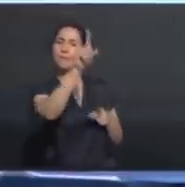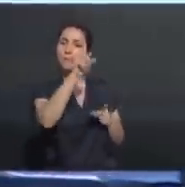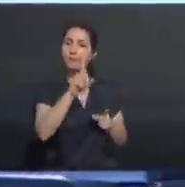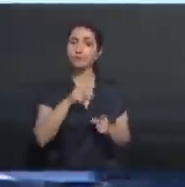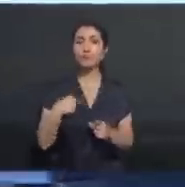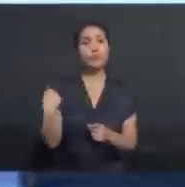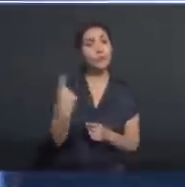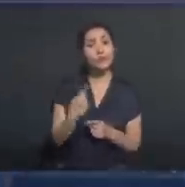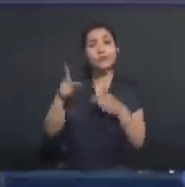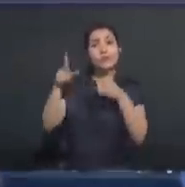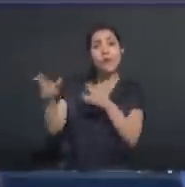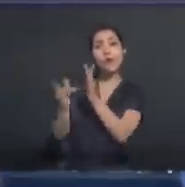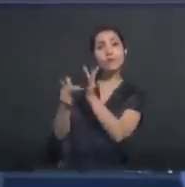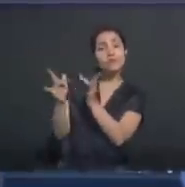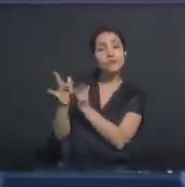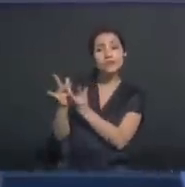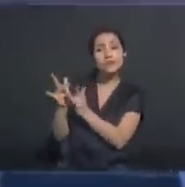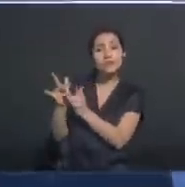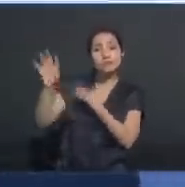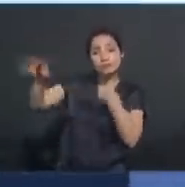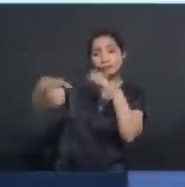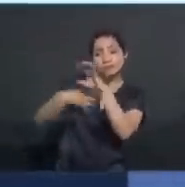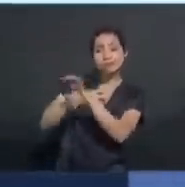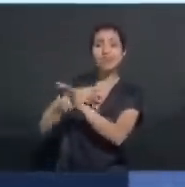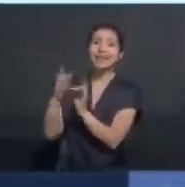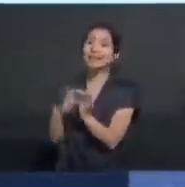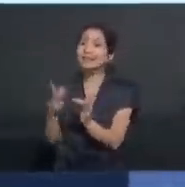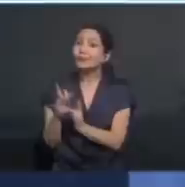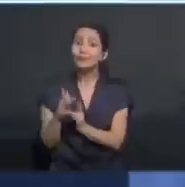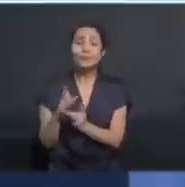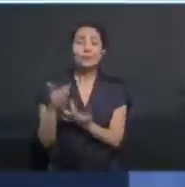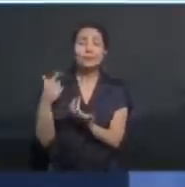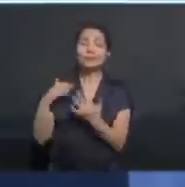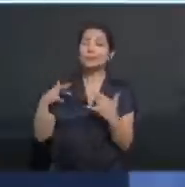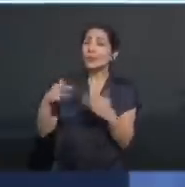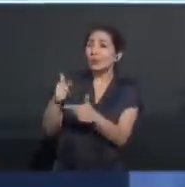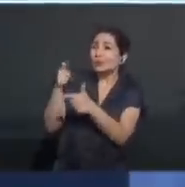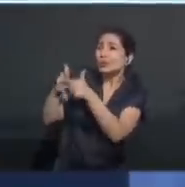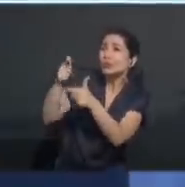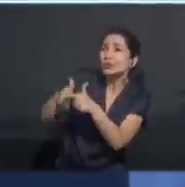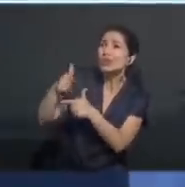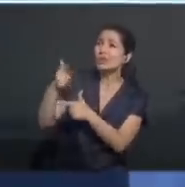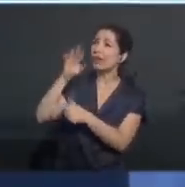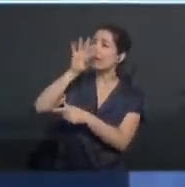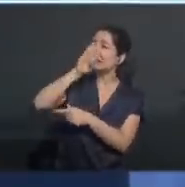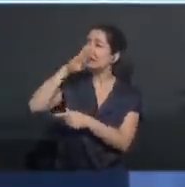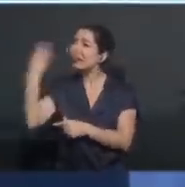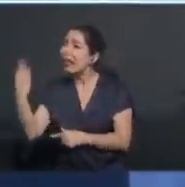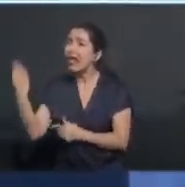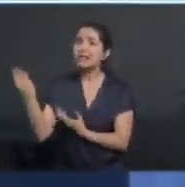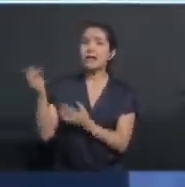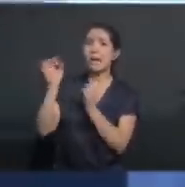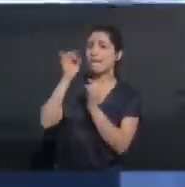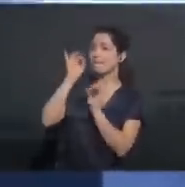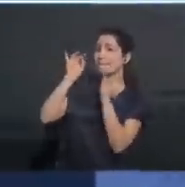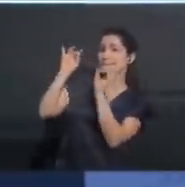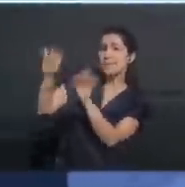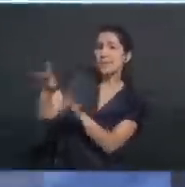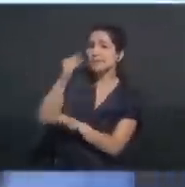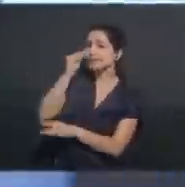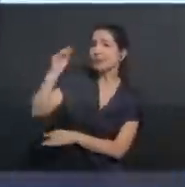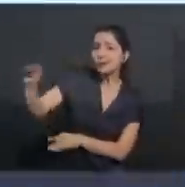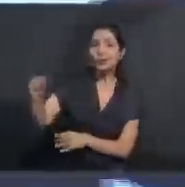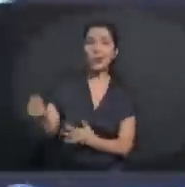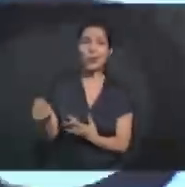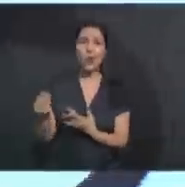Nós somos igual a Jesus, gente. Jesus aguentou tudo. Aguentou xingamento, traição, abandono. Jesus aguentou um julgamento